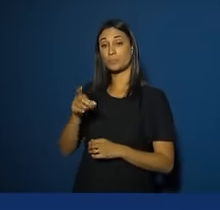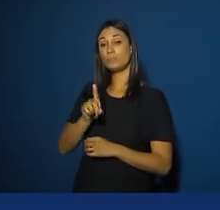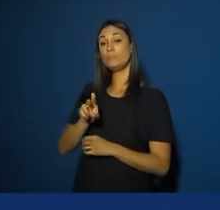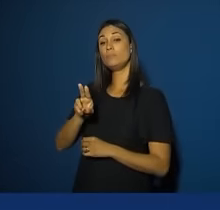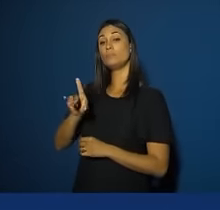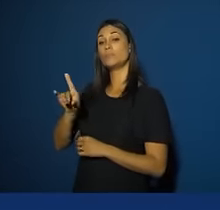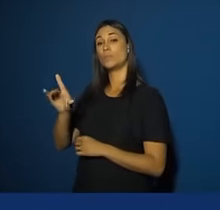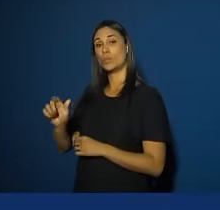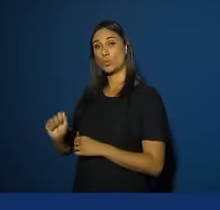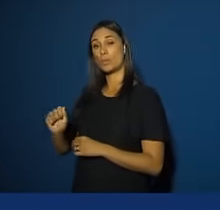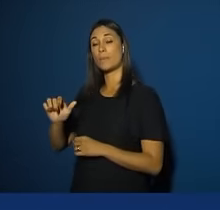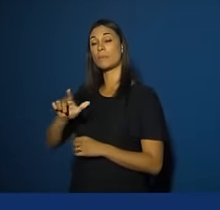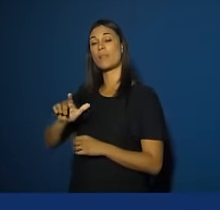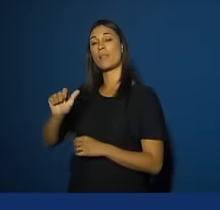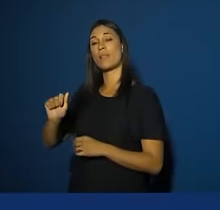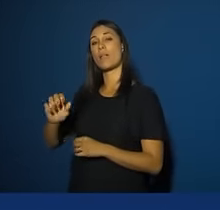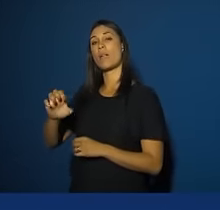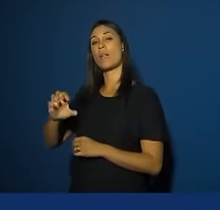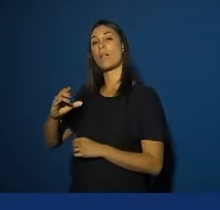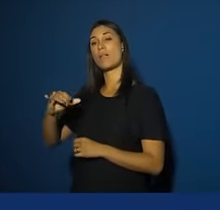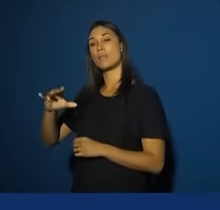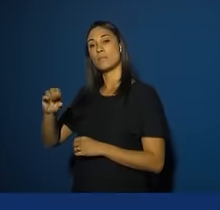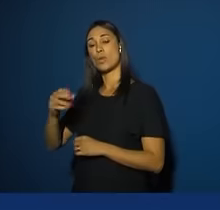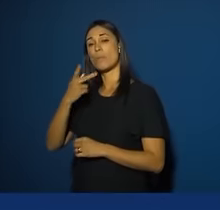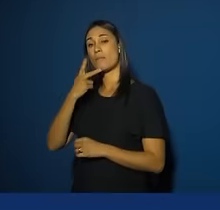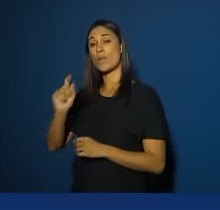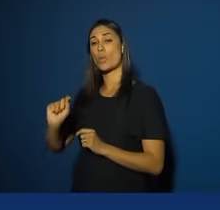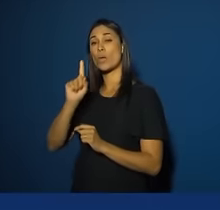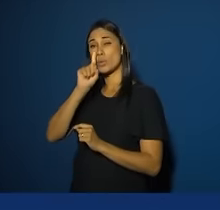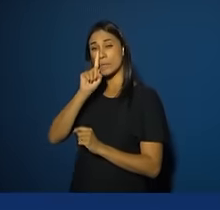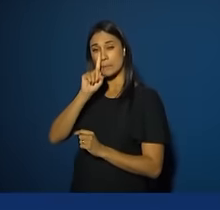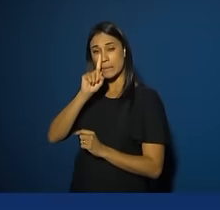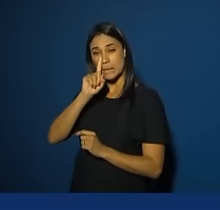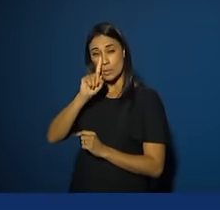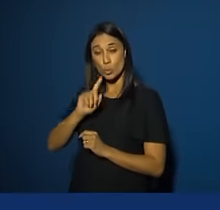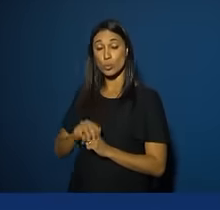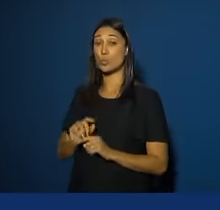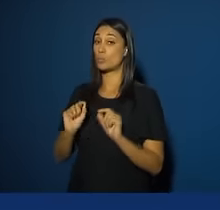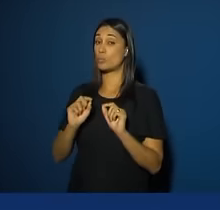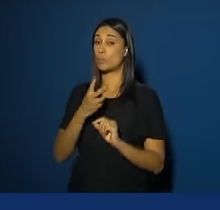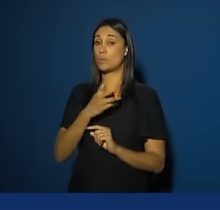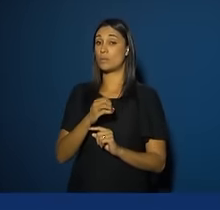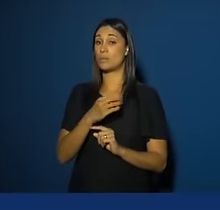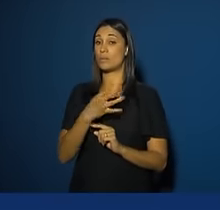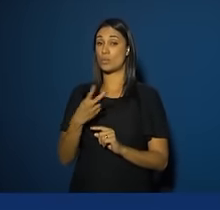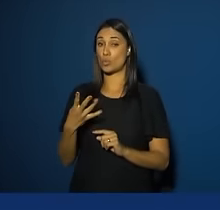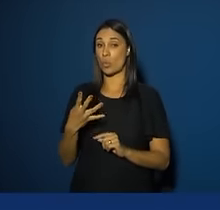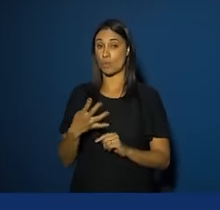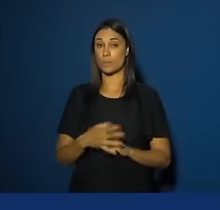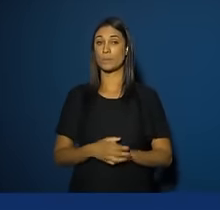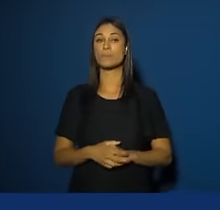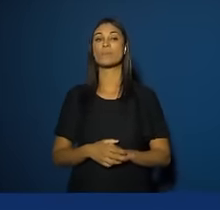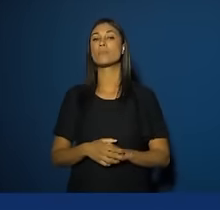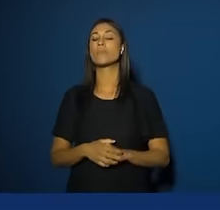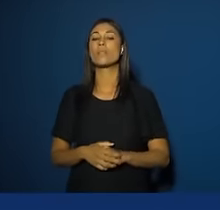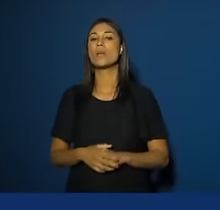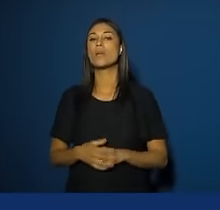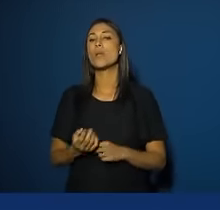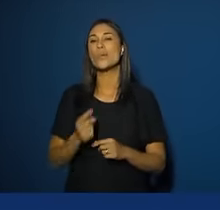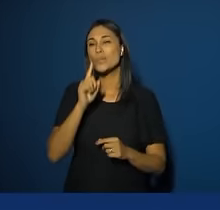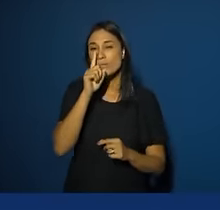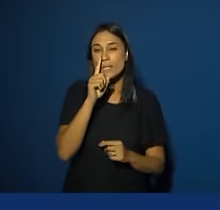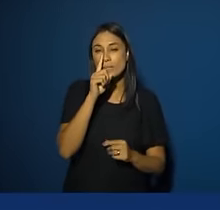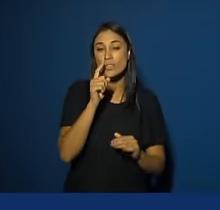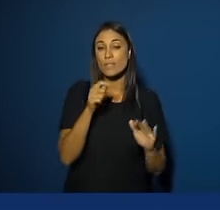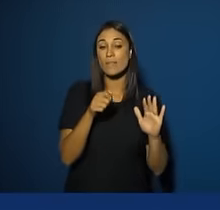Duda e para o Laércio para falar um pouquinho sobre os riscos, né? Os riscos para 2024. Os riscos de se